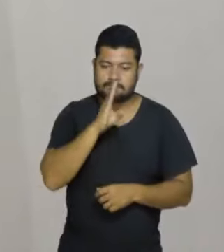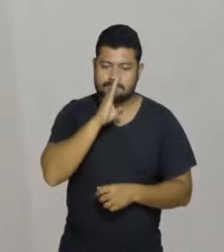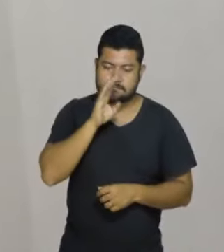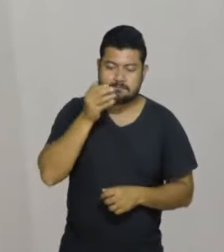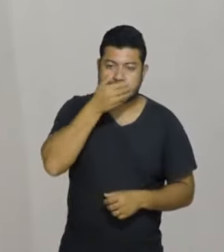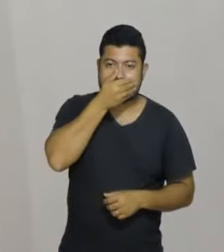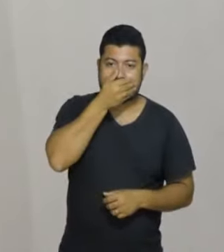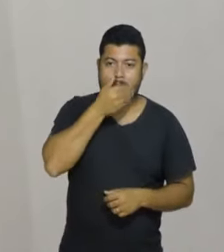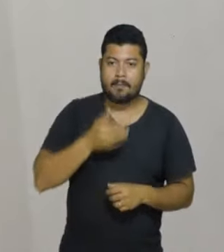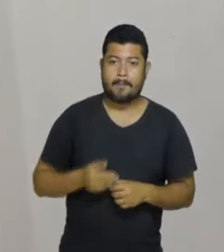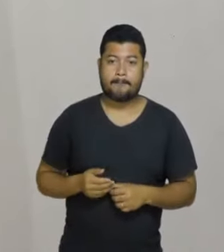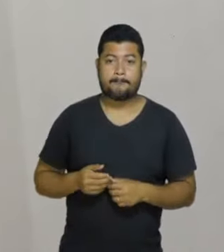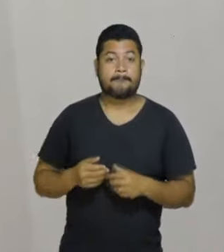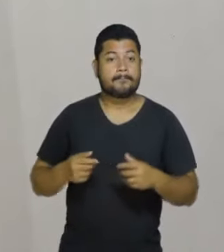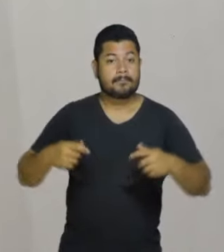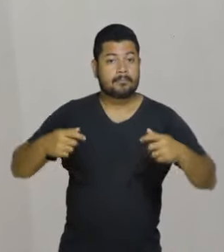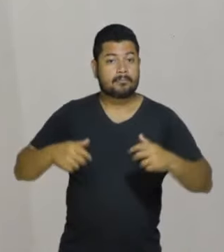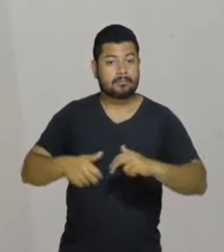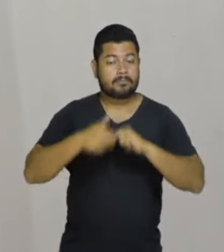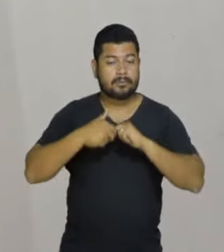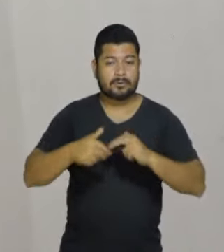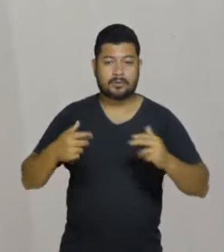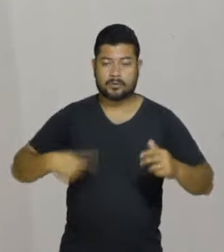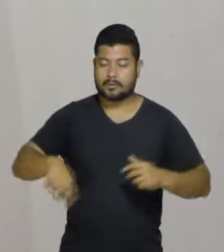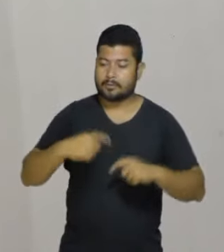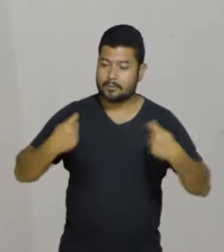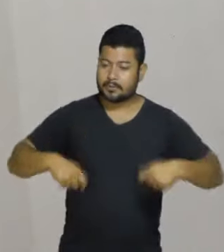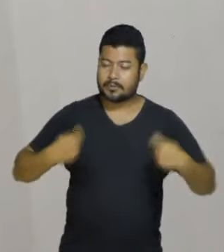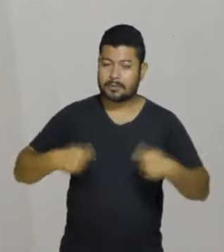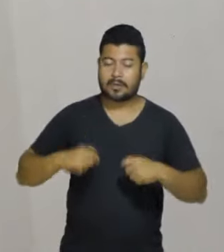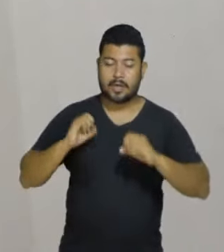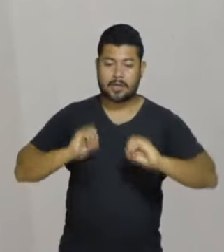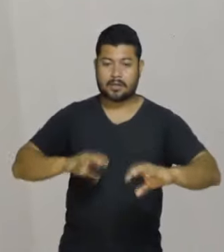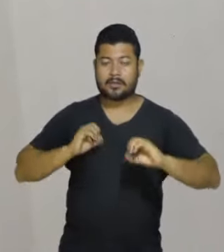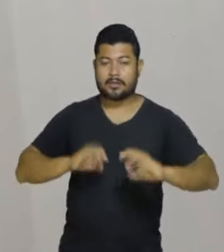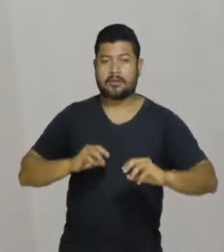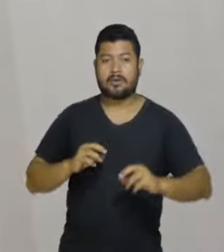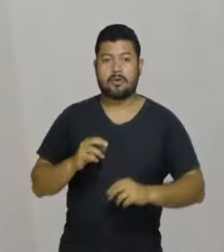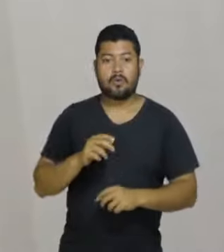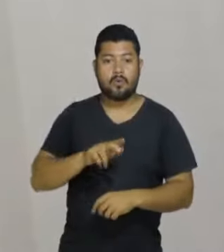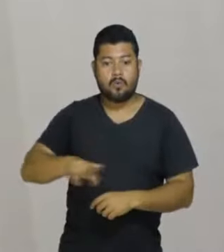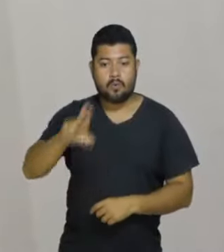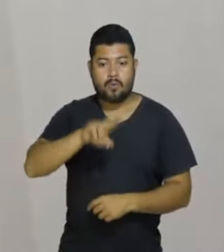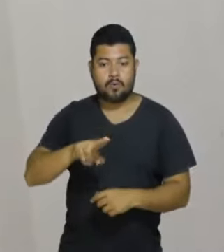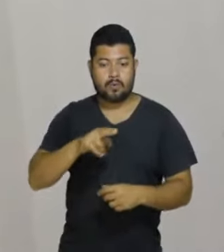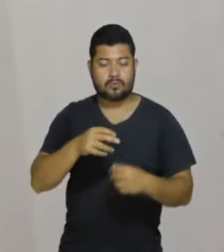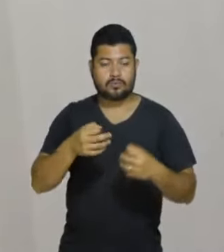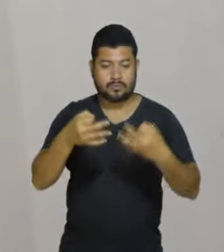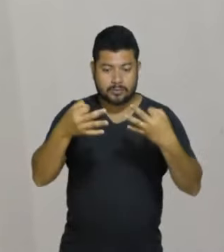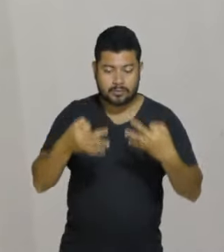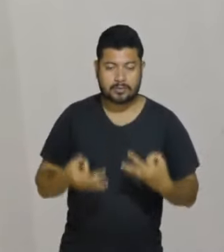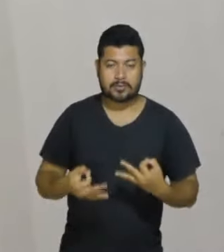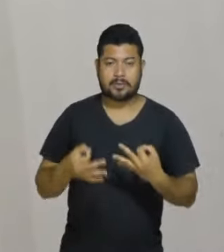educar. Educar para o uso responsável da internet, para o consumo crítico da informação, para o respeito